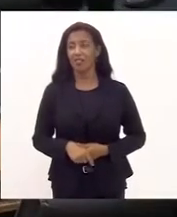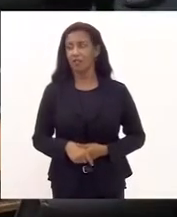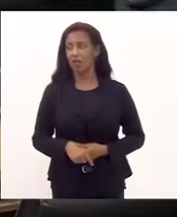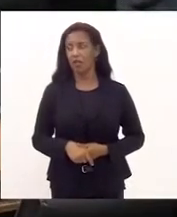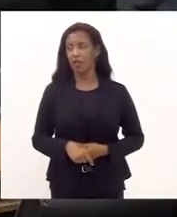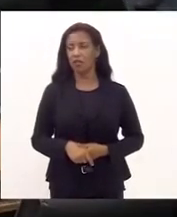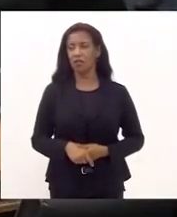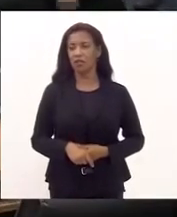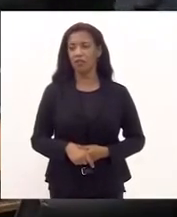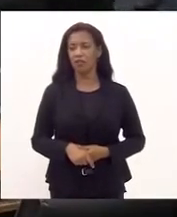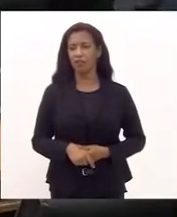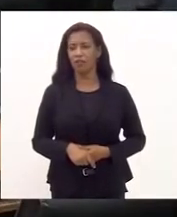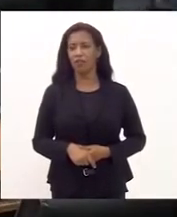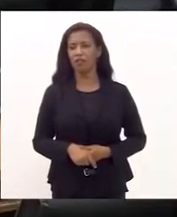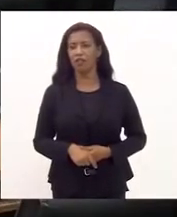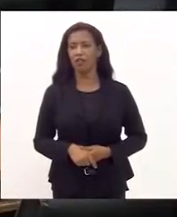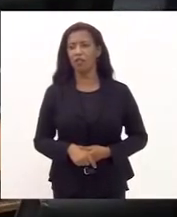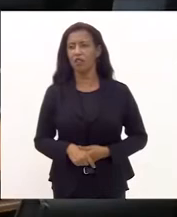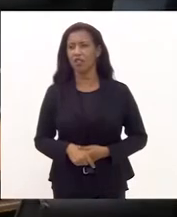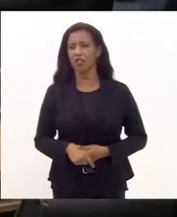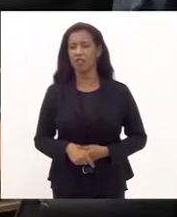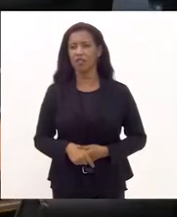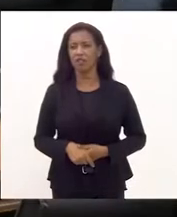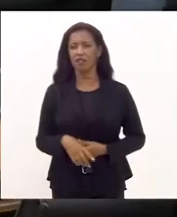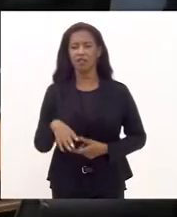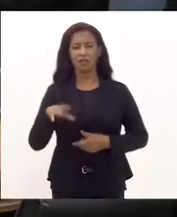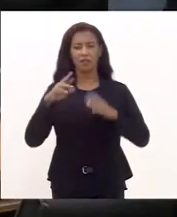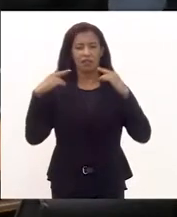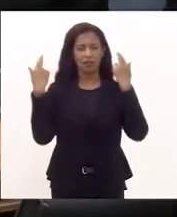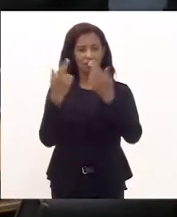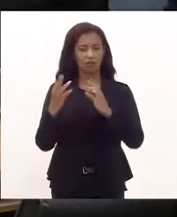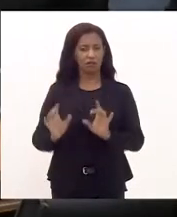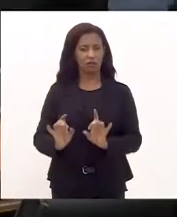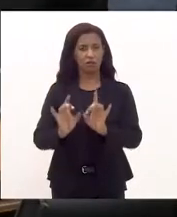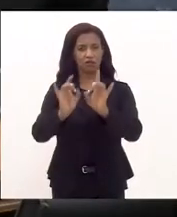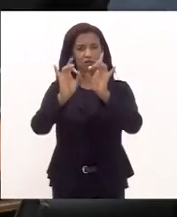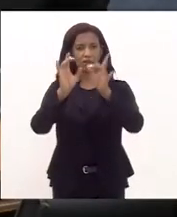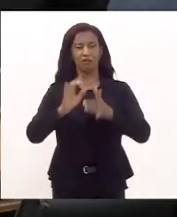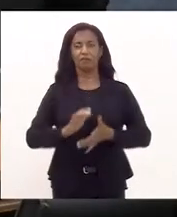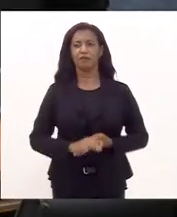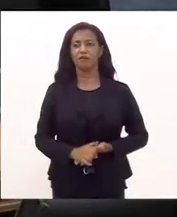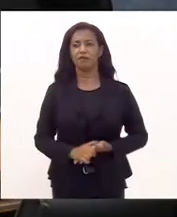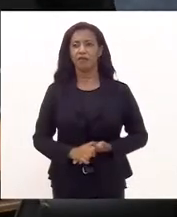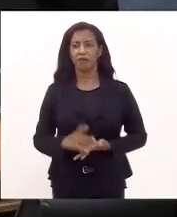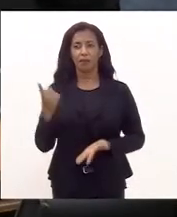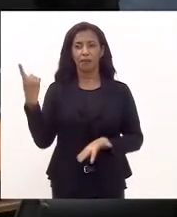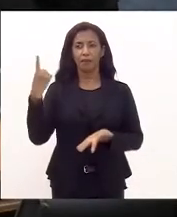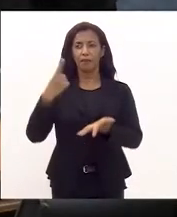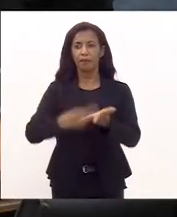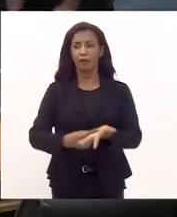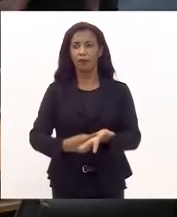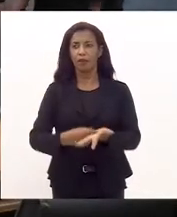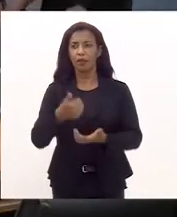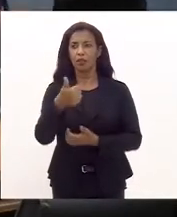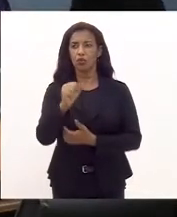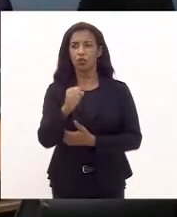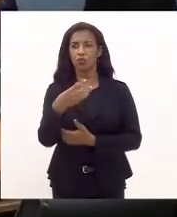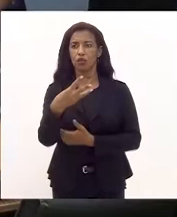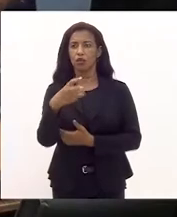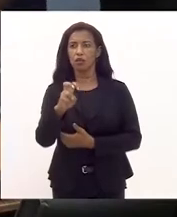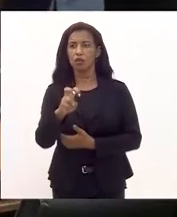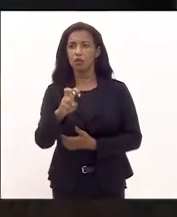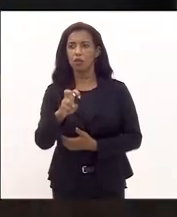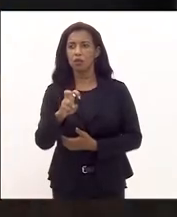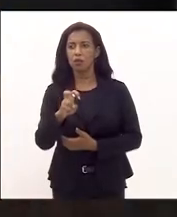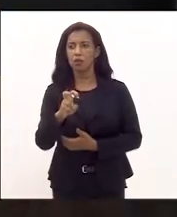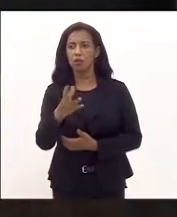Essa autorização, os líderes, para a gente poder adiantar a sessão extraordinária? Estaria marcada às 18h35,